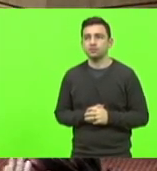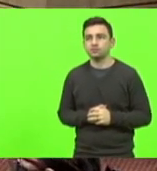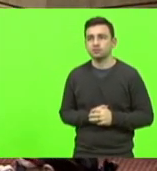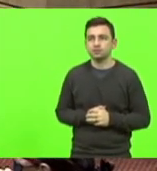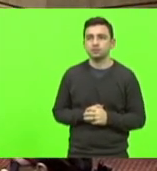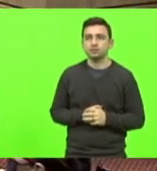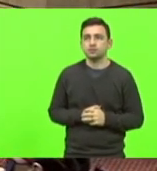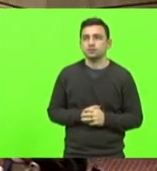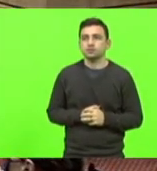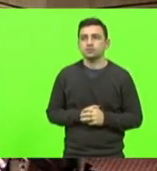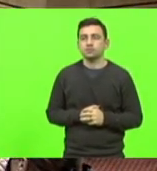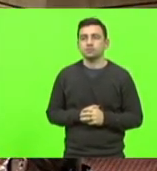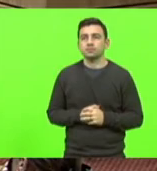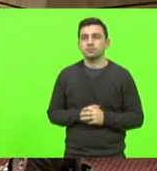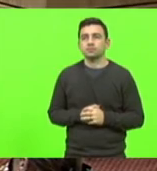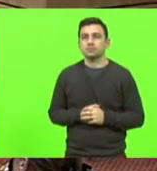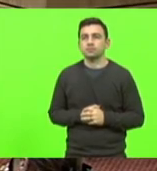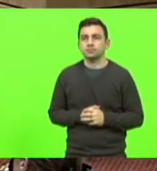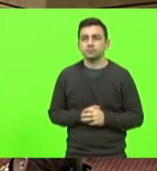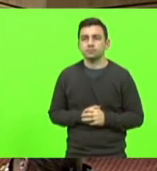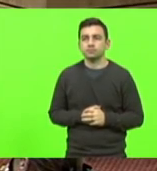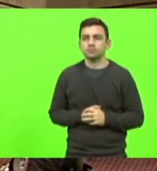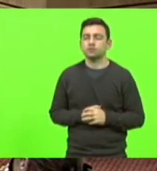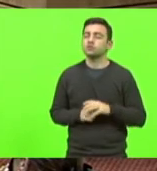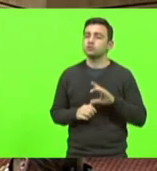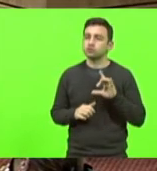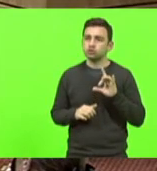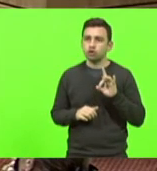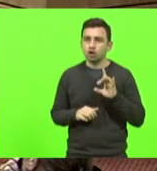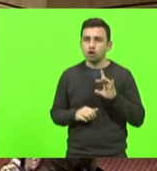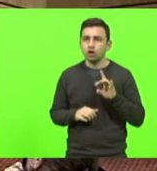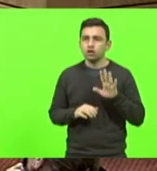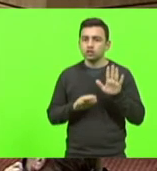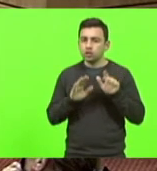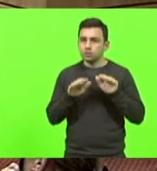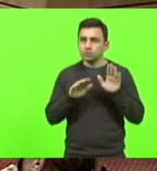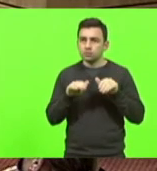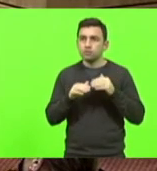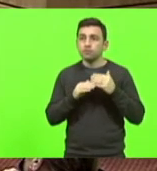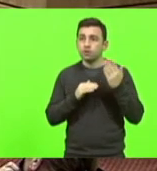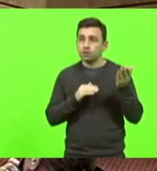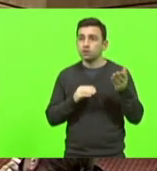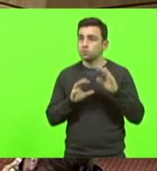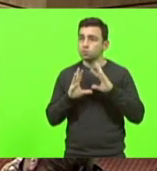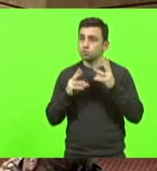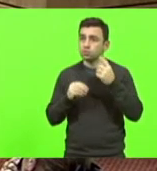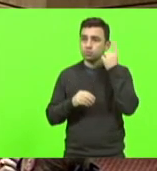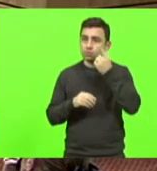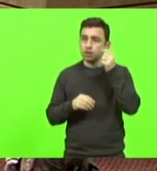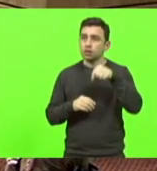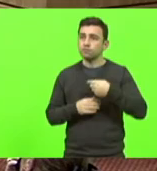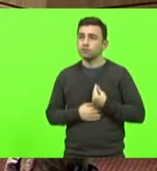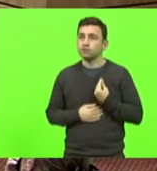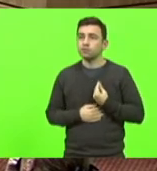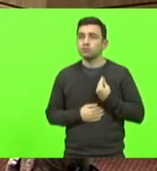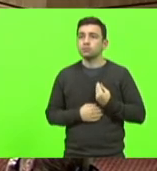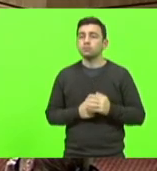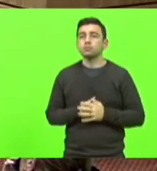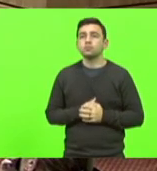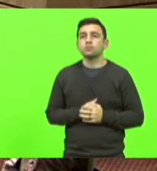e eu havia um certo que sua tia Maria os externos que não estão na seção que os demais deputados estão aqui